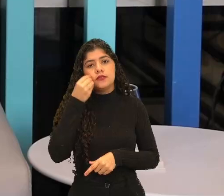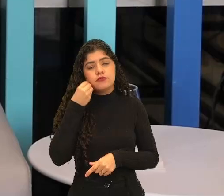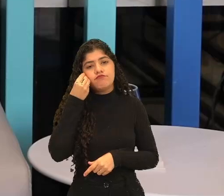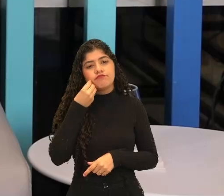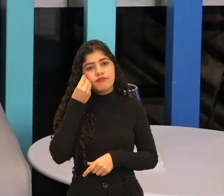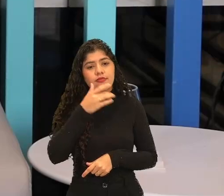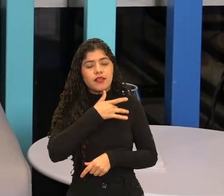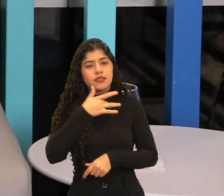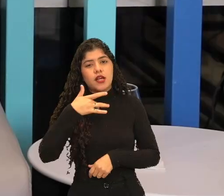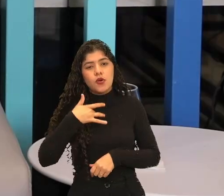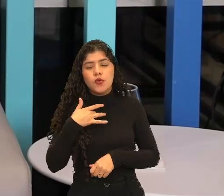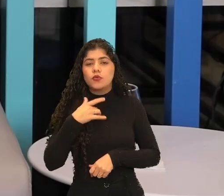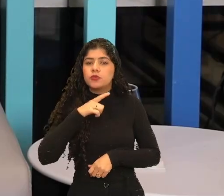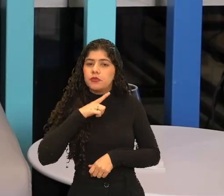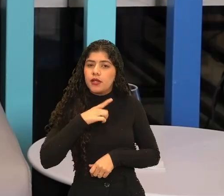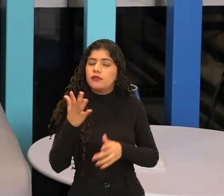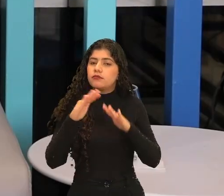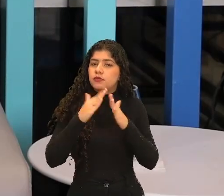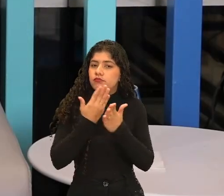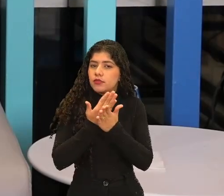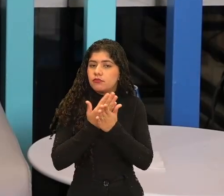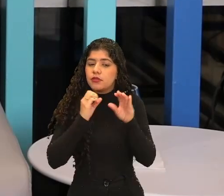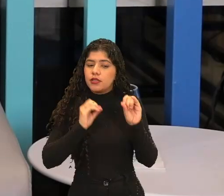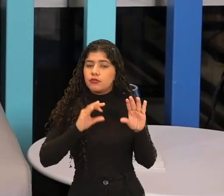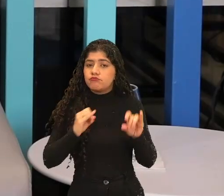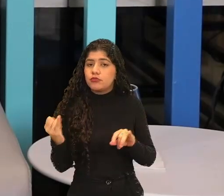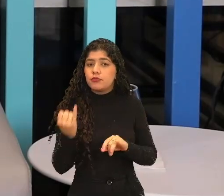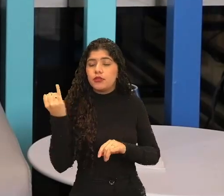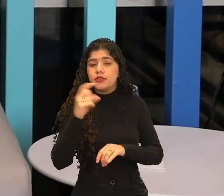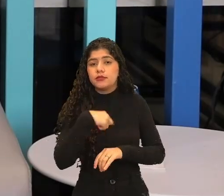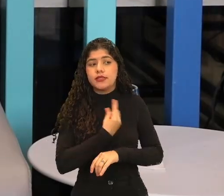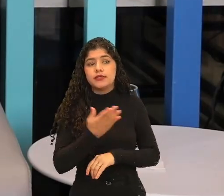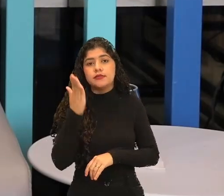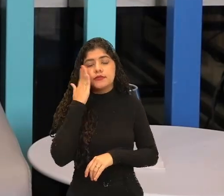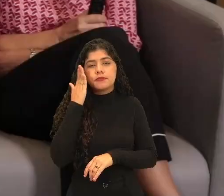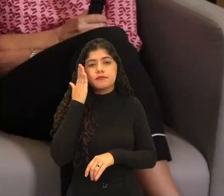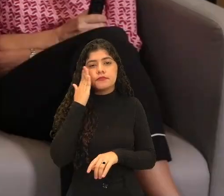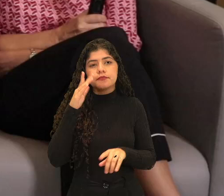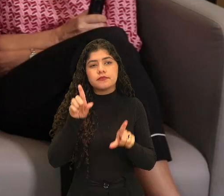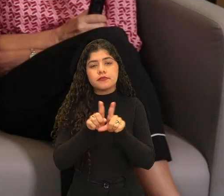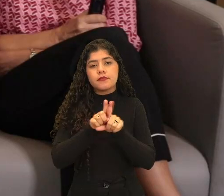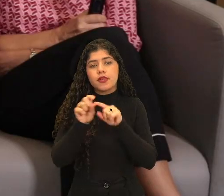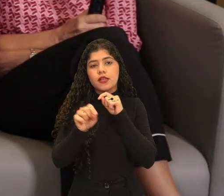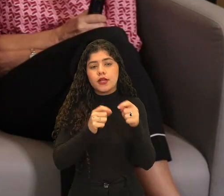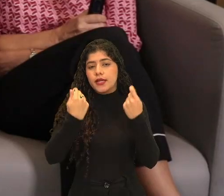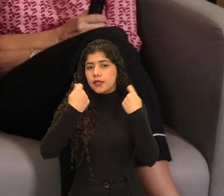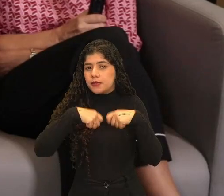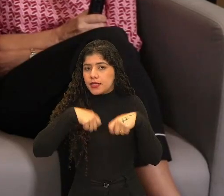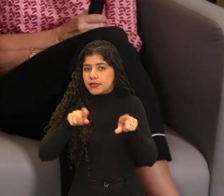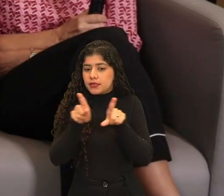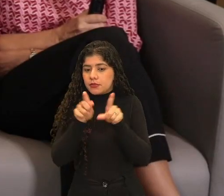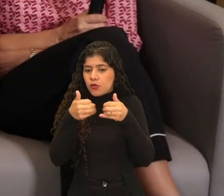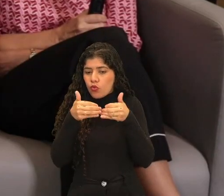da saúde quanto no âmbito da educação, isso é tão importante da gente entender que eu preciso me abrir para